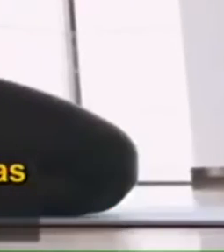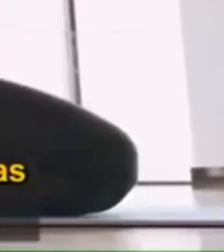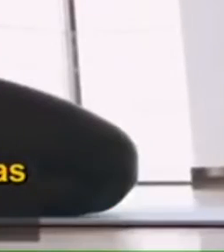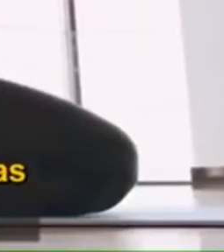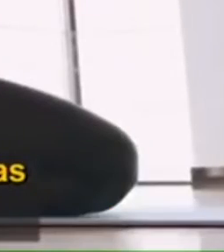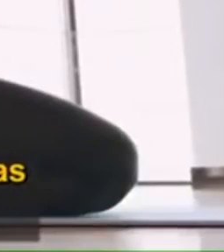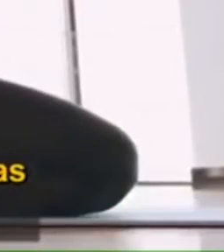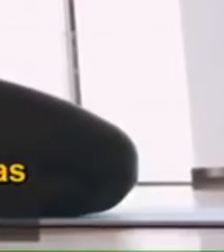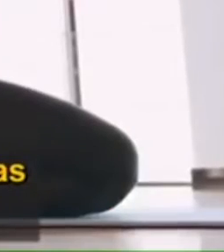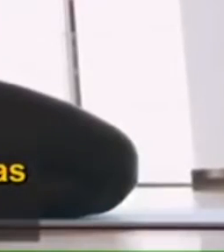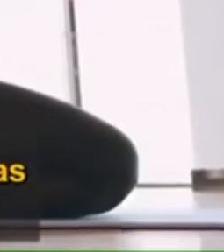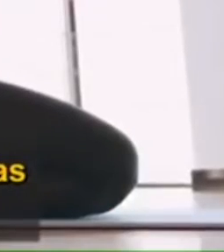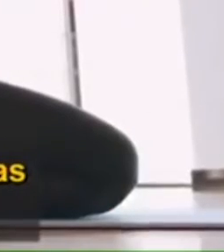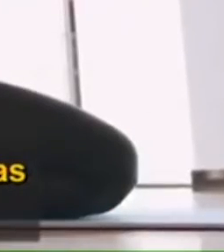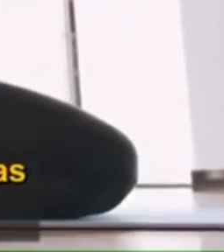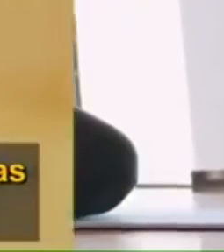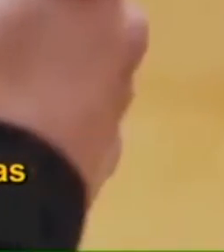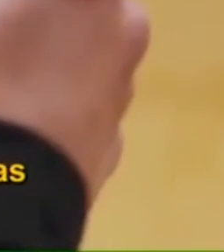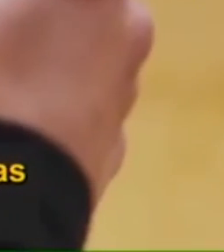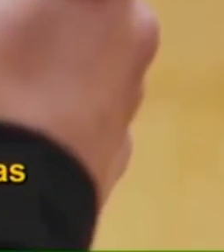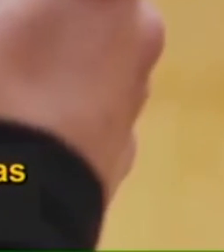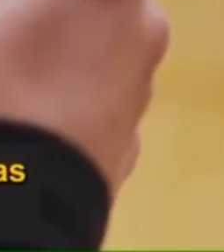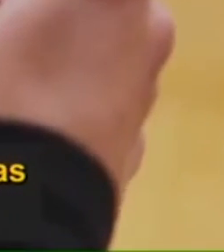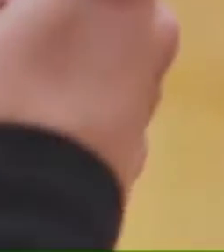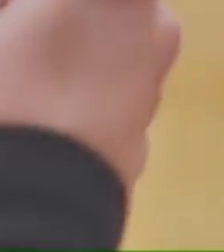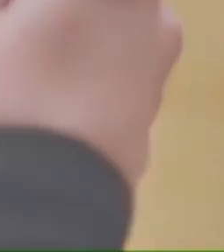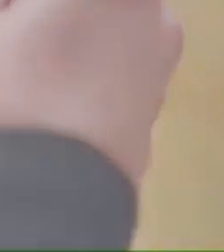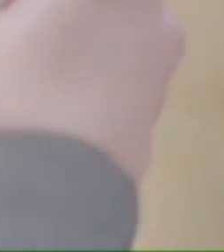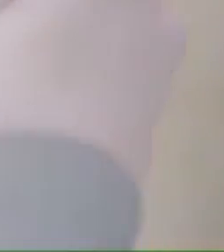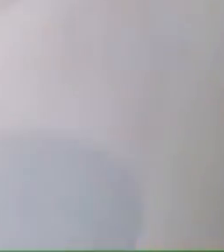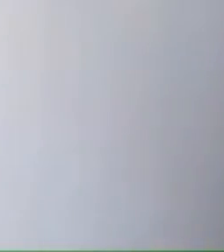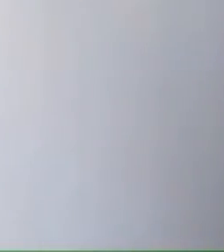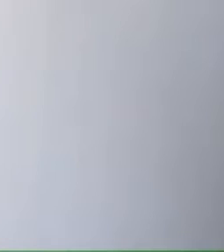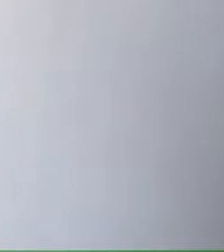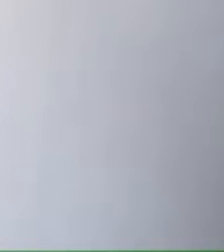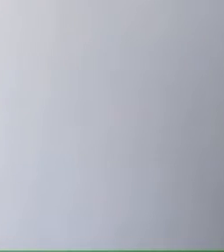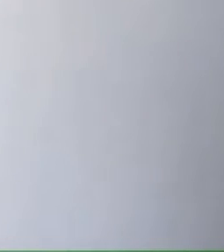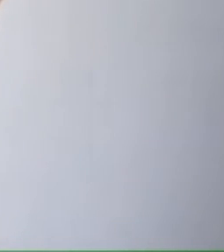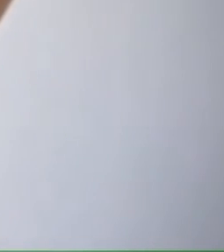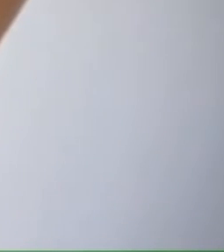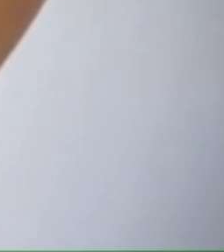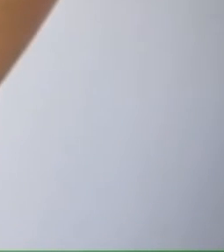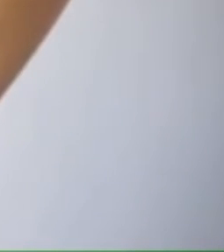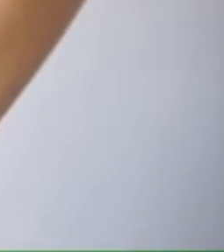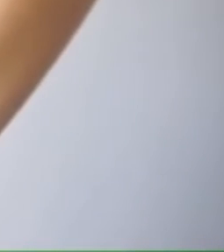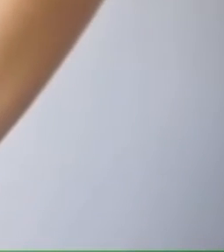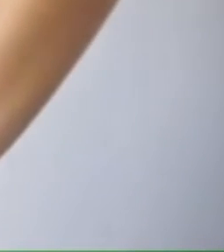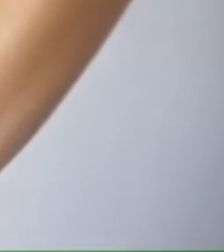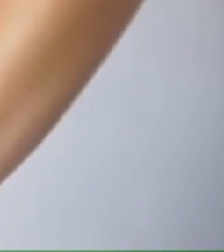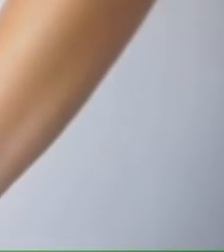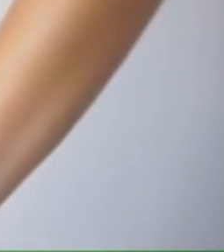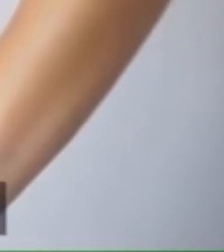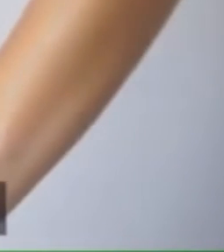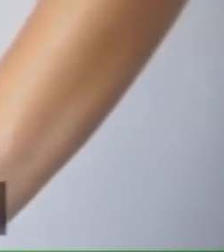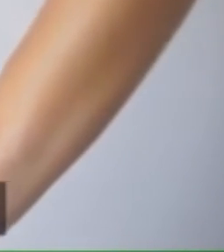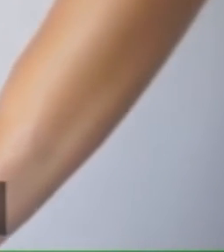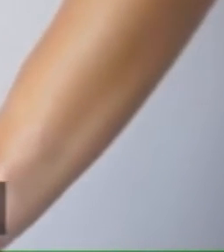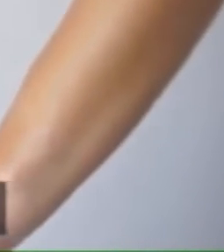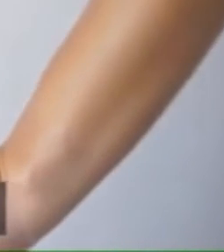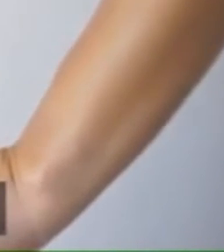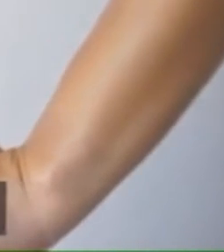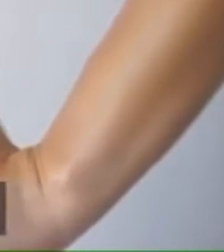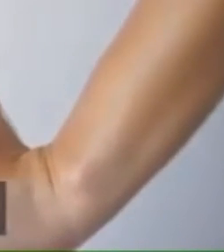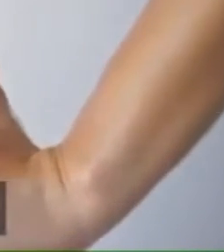as mulheres grávidas e as que estão tentando engravidar. A SAF é 100% evitável.